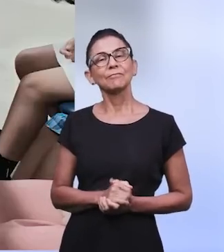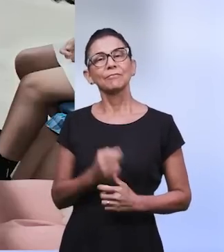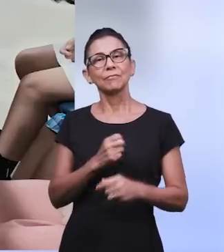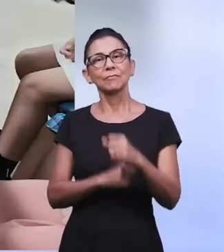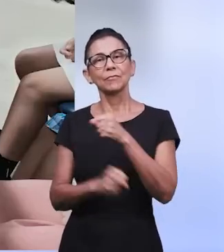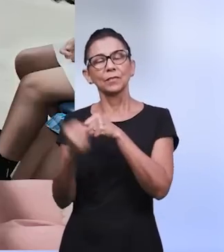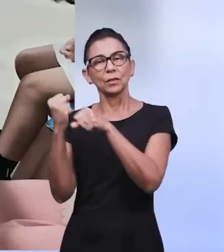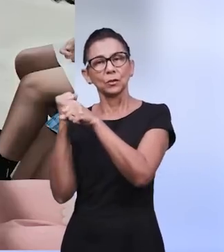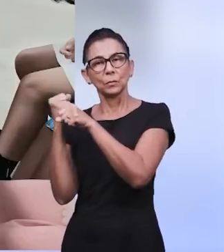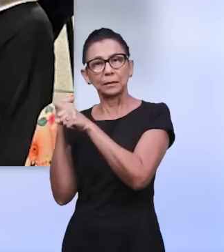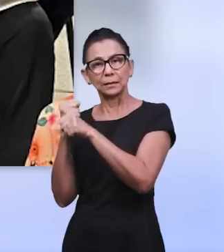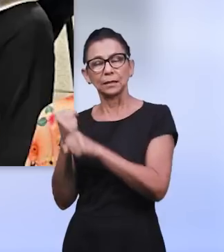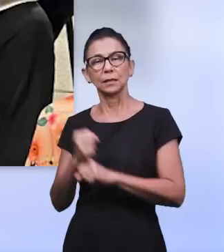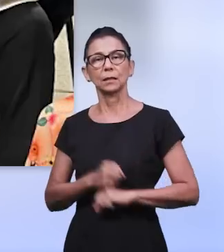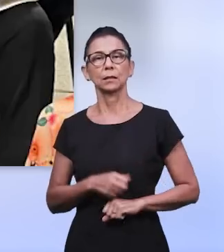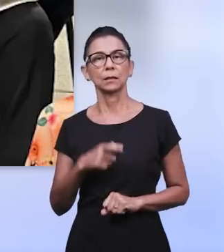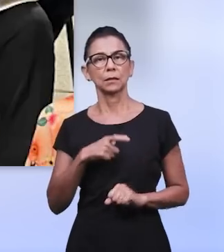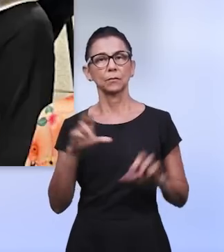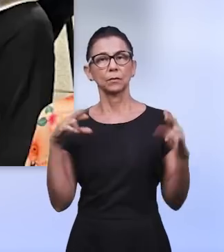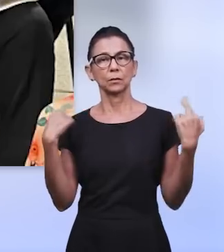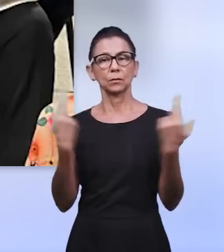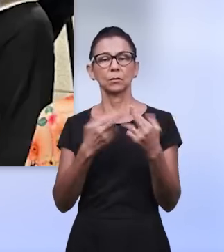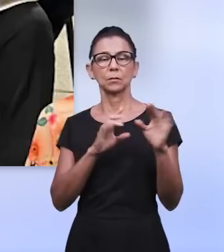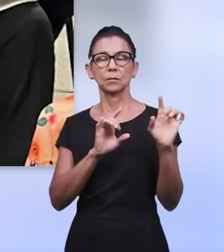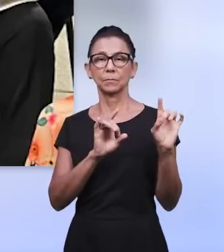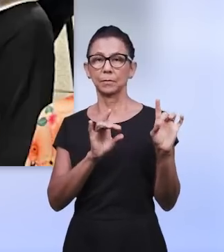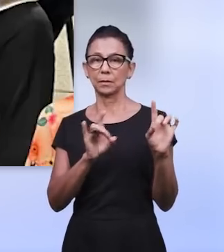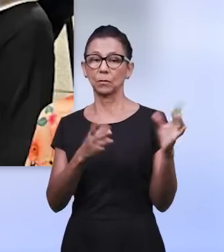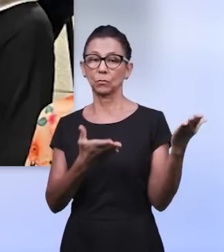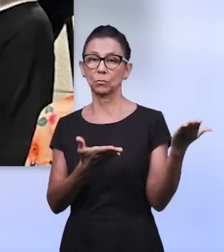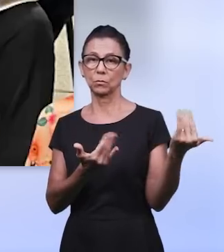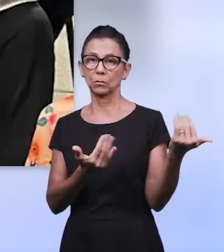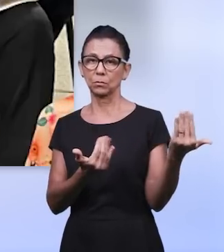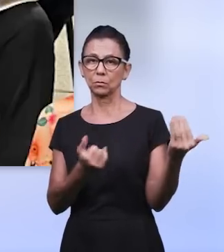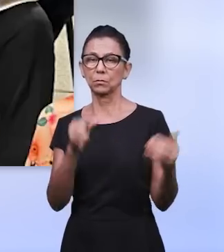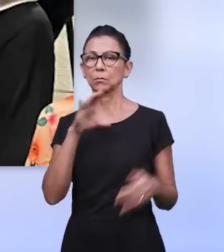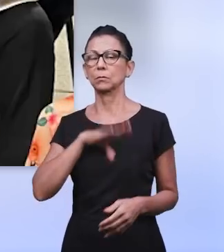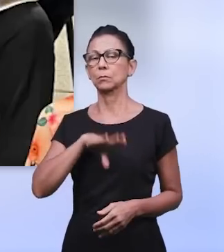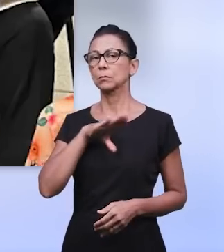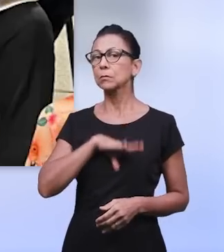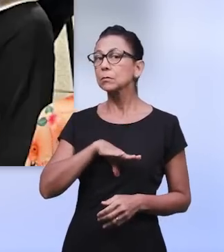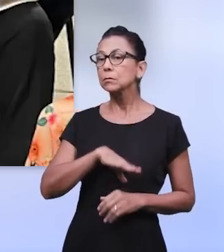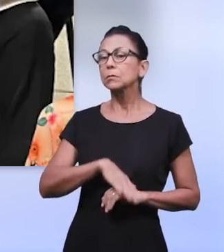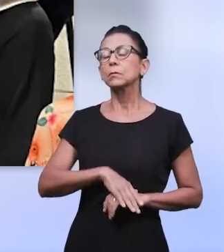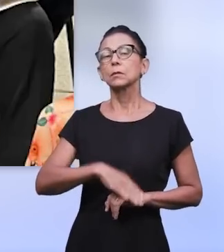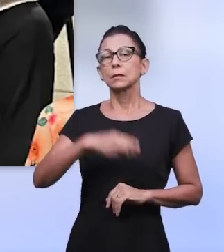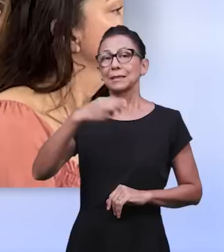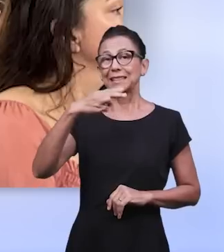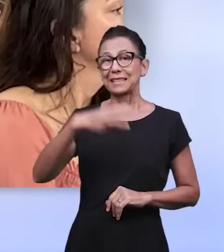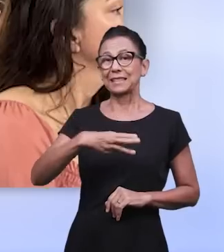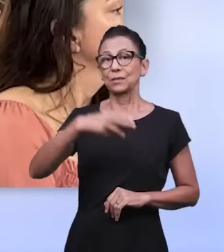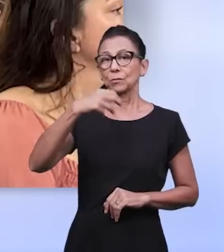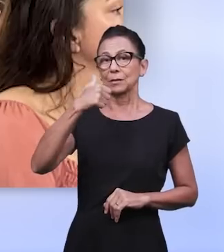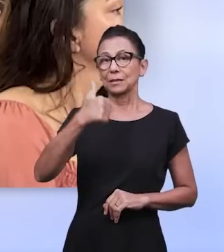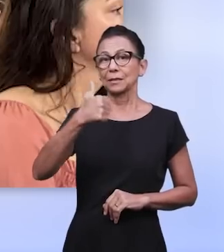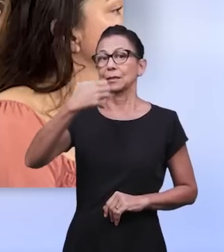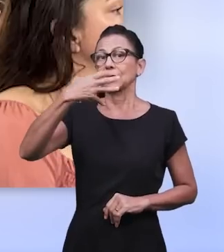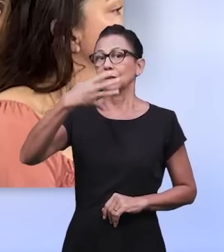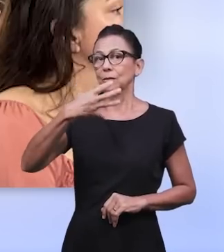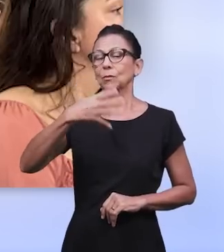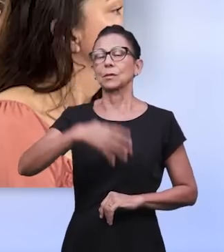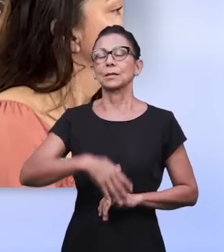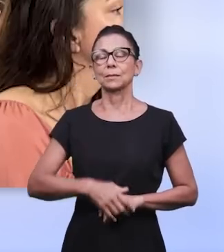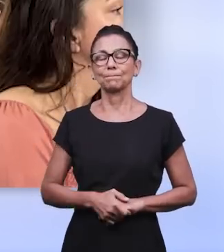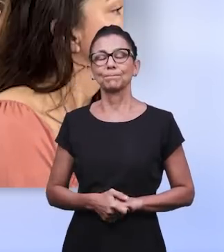uma reunião especial com os jovens da região central de Portugal e a presença de 314 jovens.